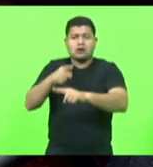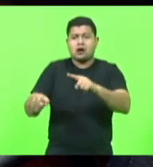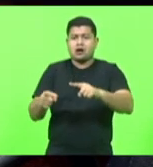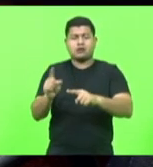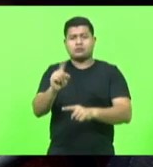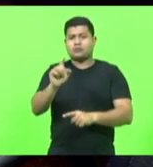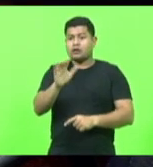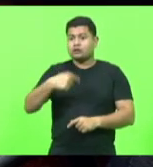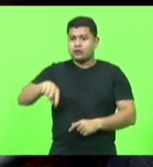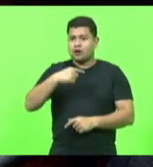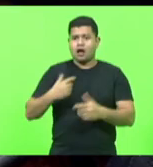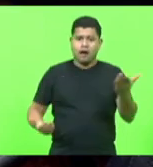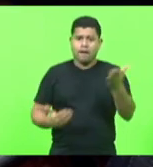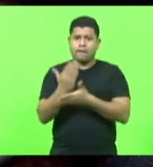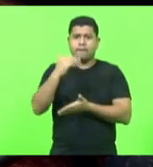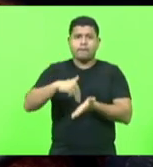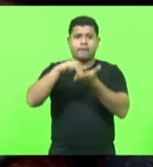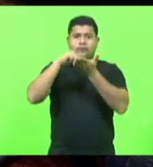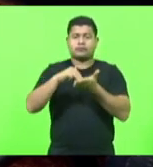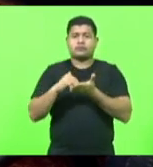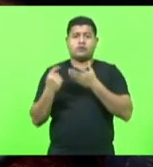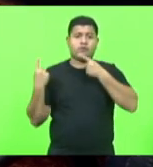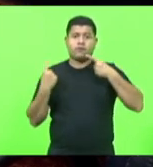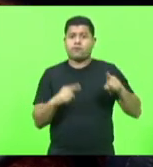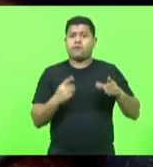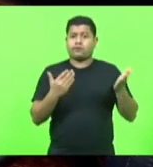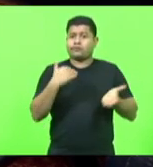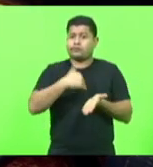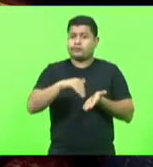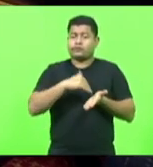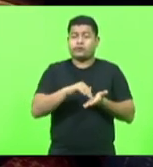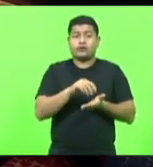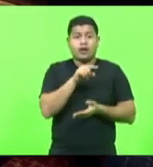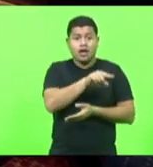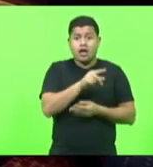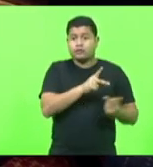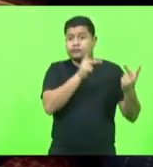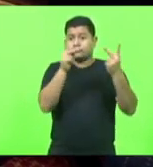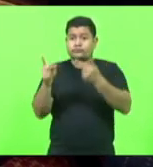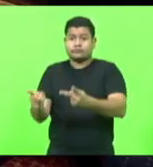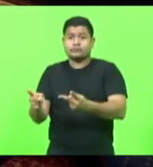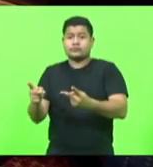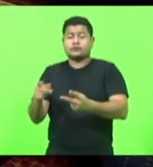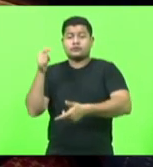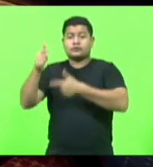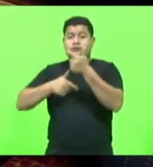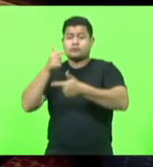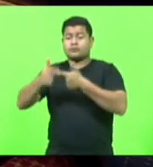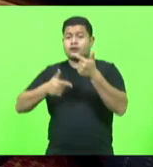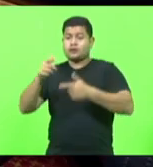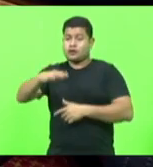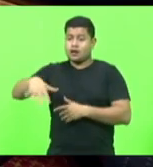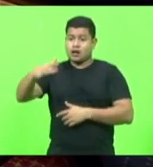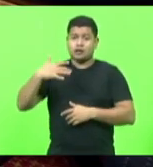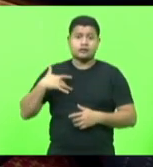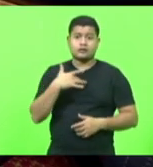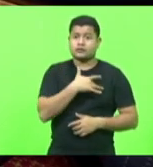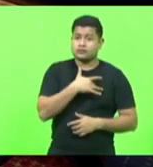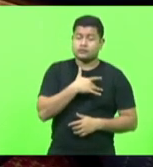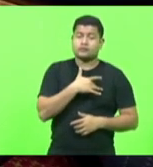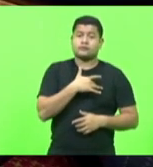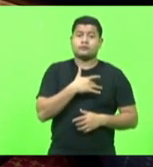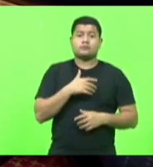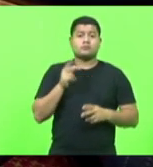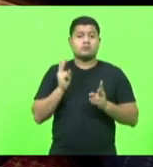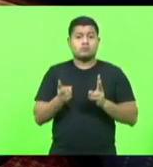uma moção de repúdio a um secretário que foi visitar uma cidade para trabalhar questões de saúde. Portanto, eu mantenho